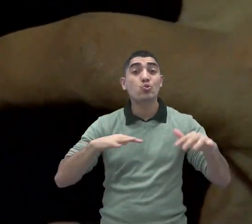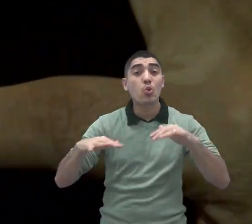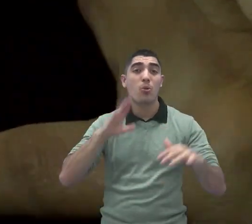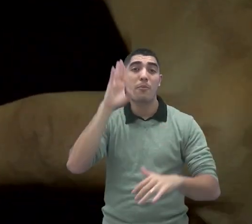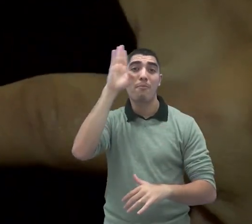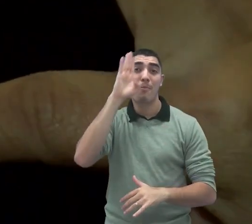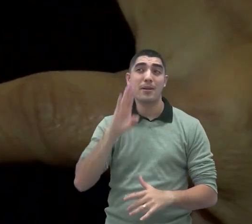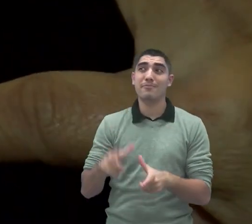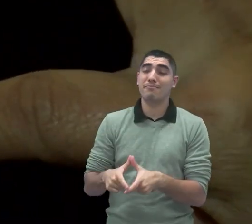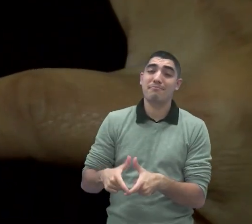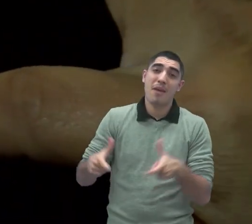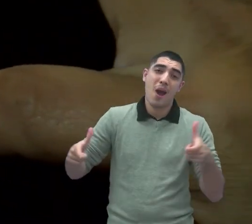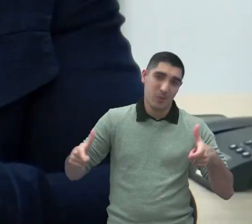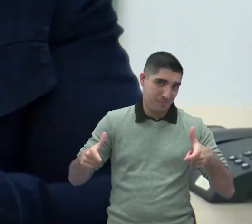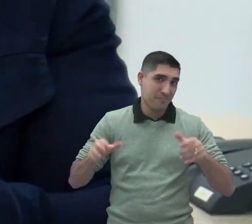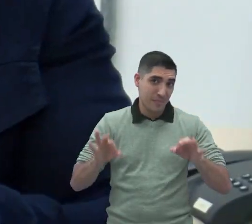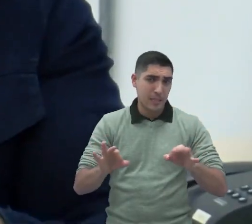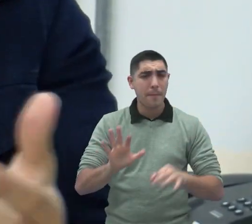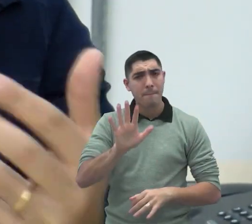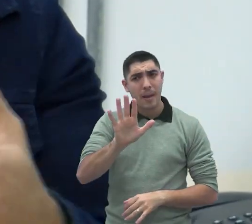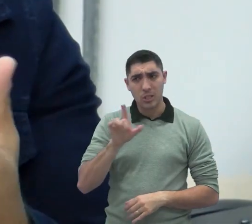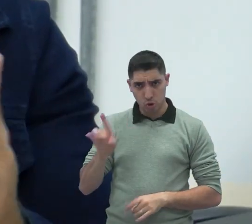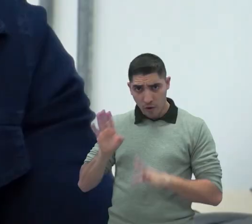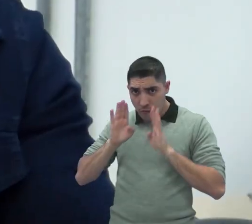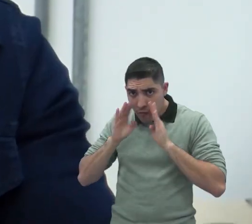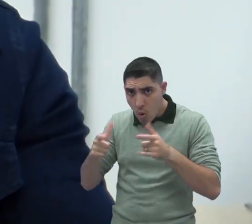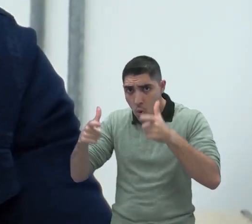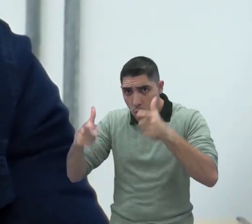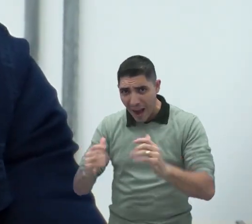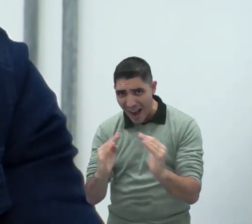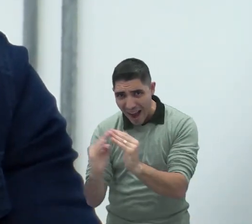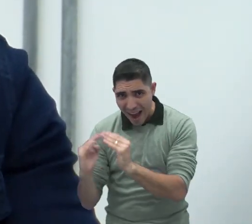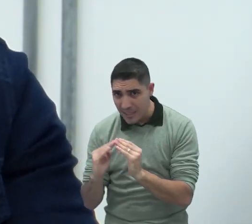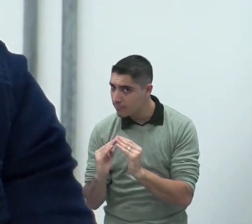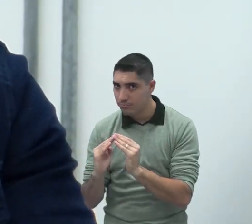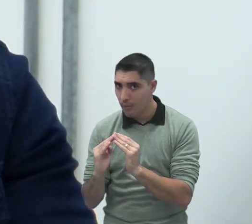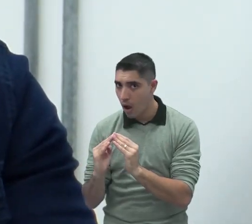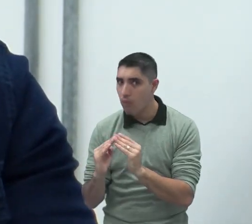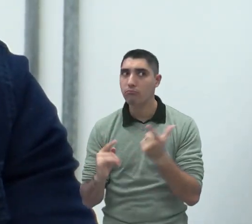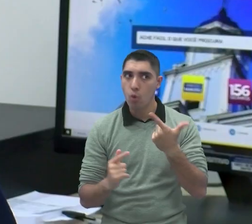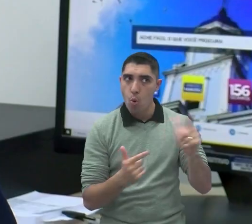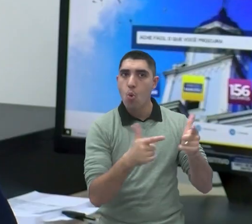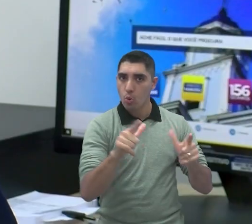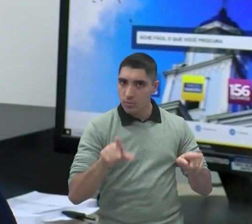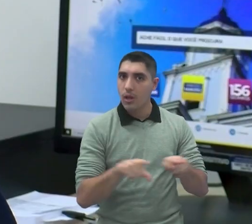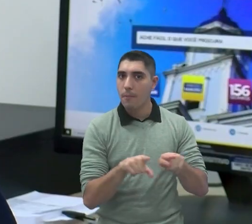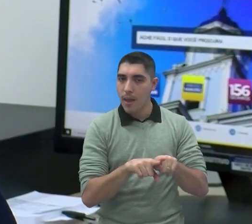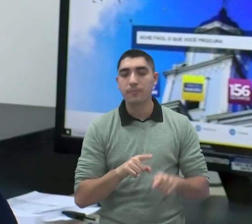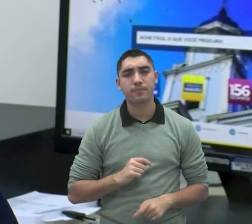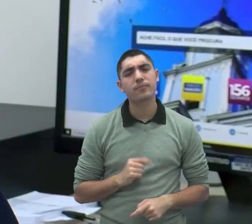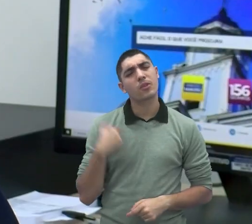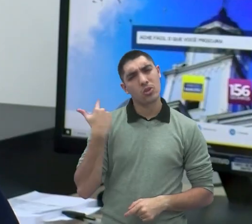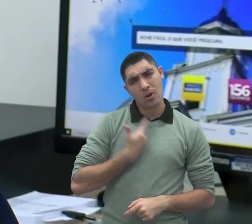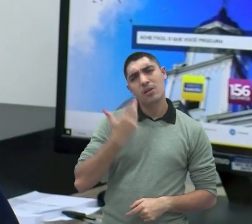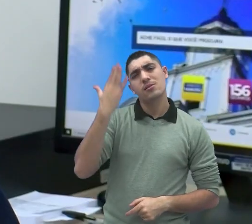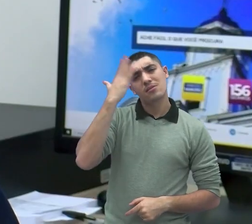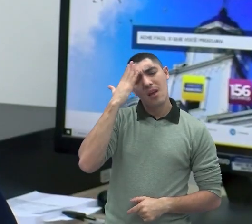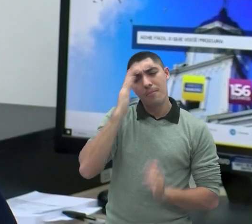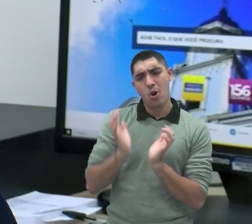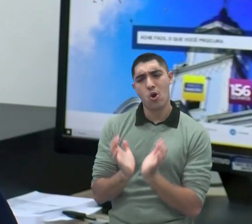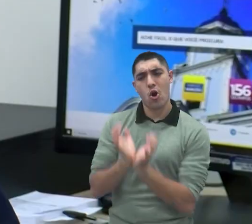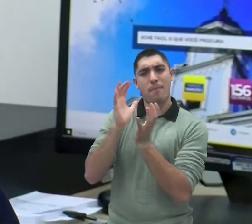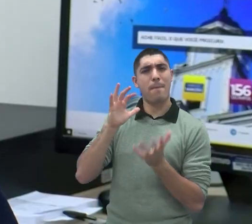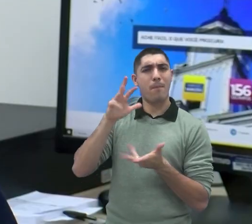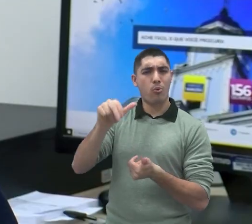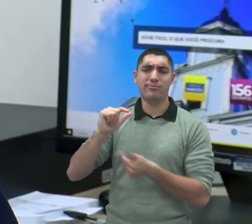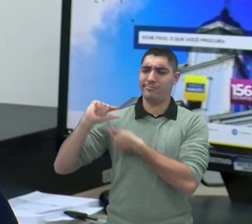de partidas da seleção brasileira. E o foco não são apenas as áreas residenciais. Nós entendemos que a Copa é